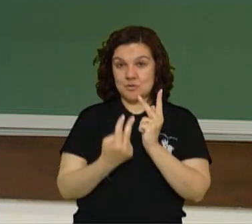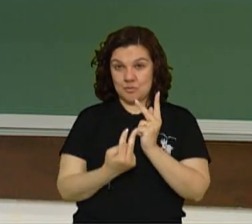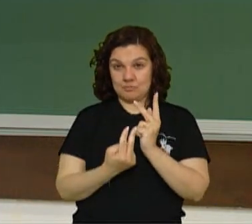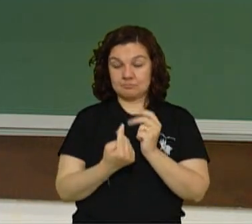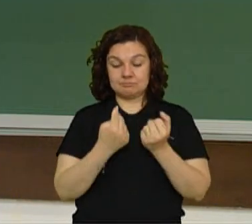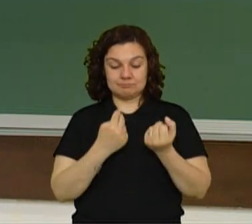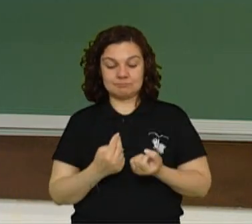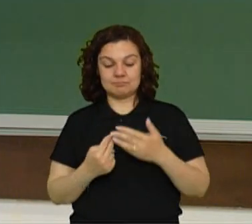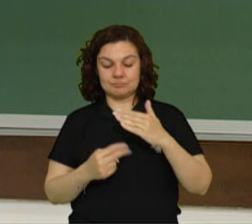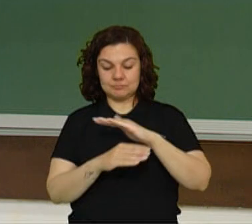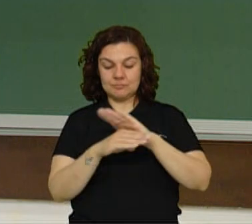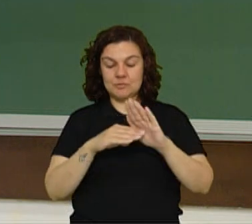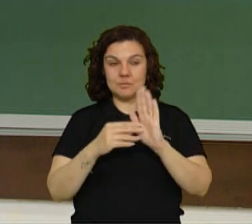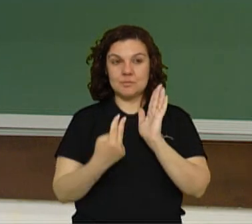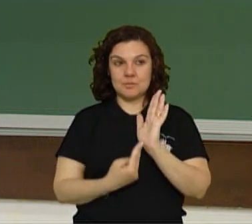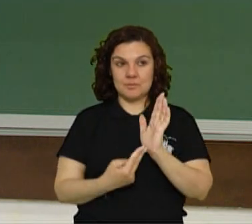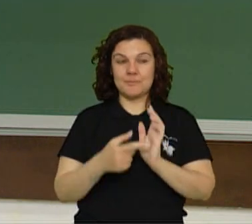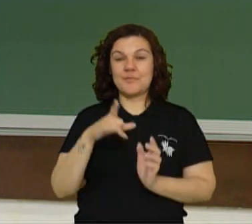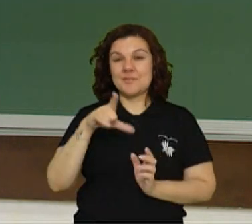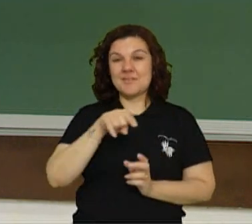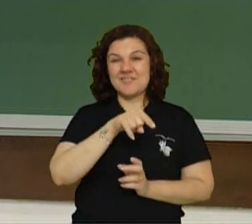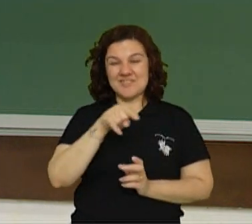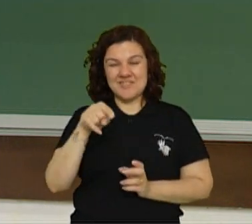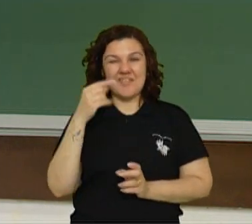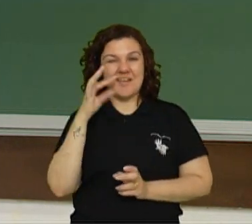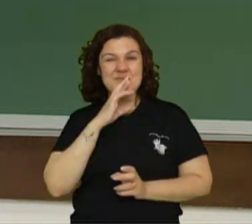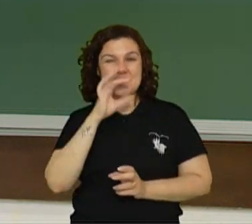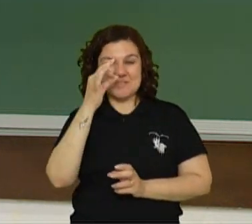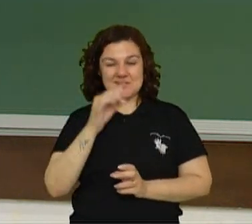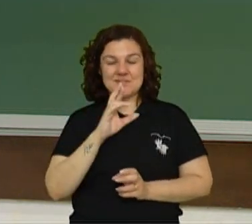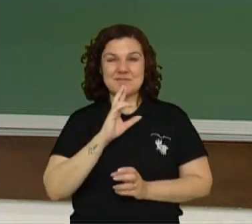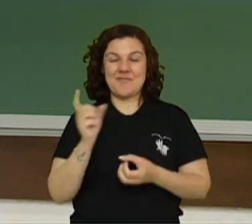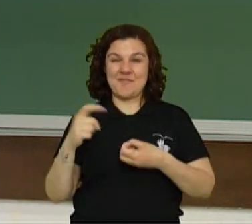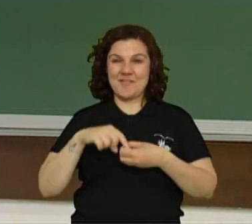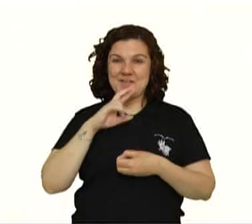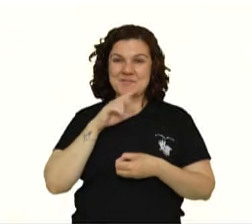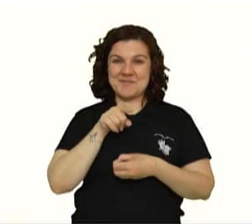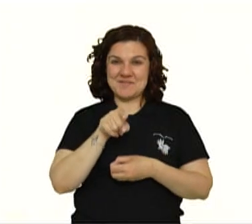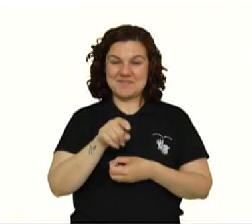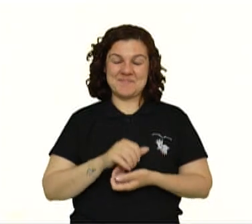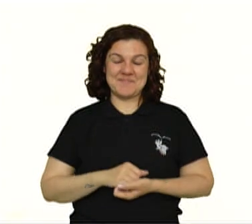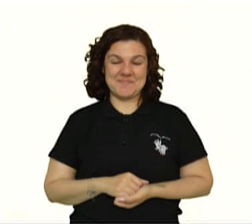gosta. Mas eu tenho certeza que você vai responder direitinho esse exercício. Já volto para a resposta com você.